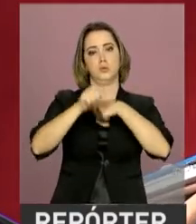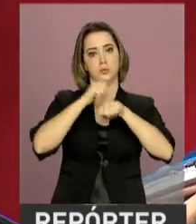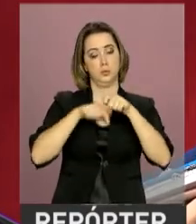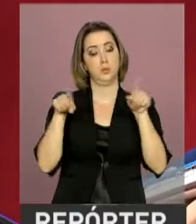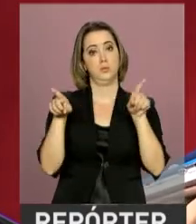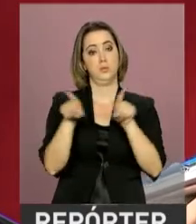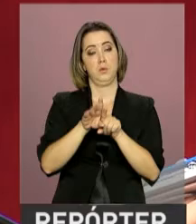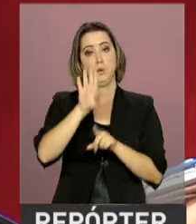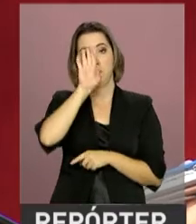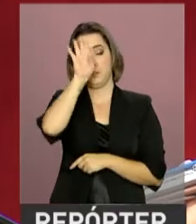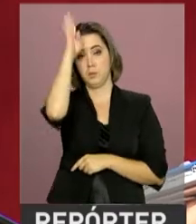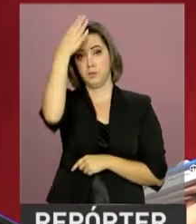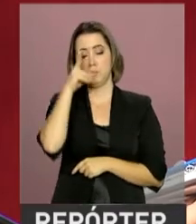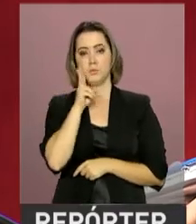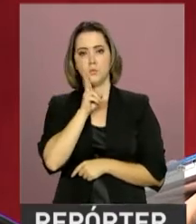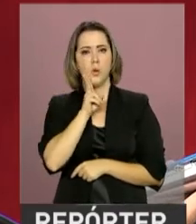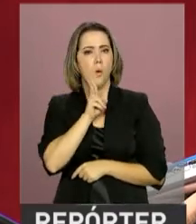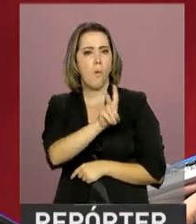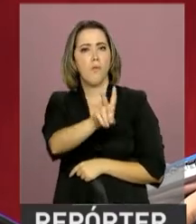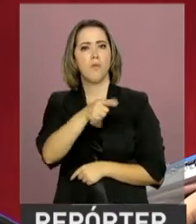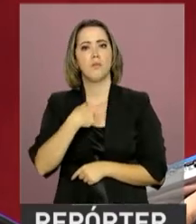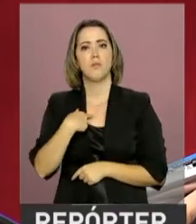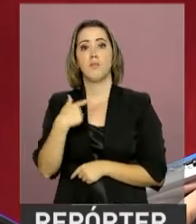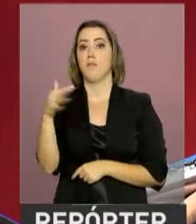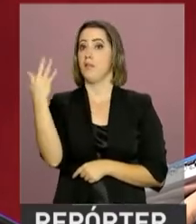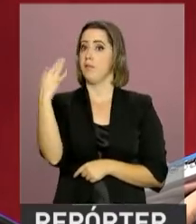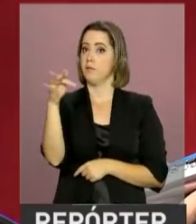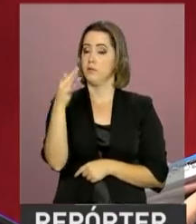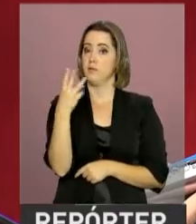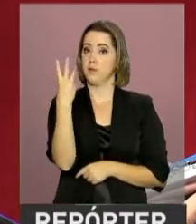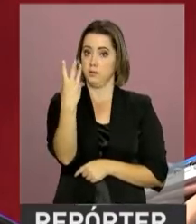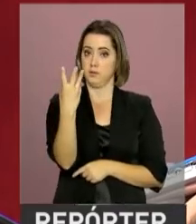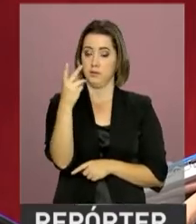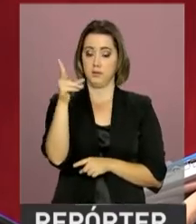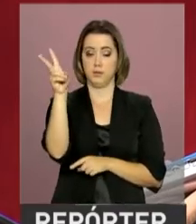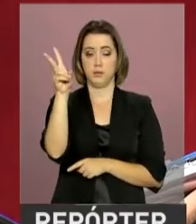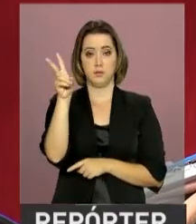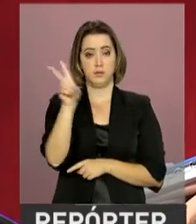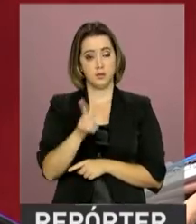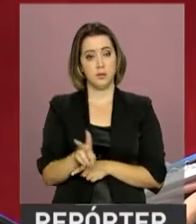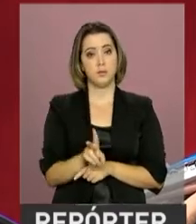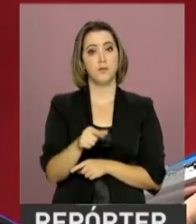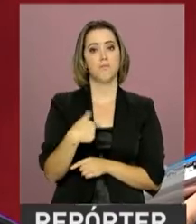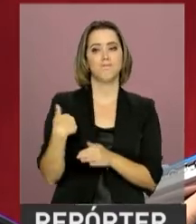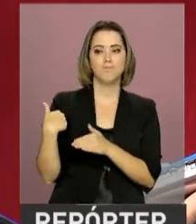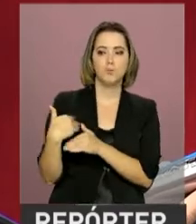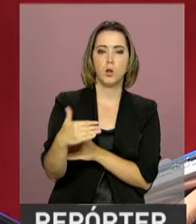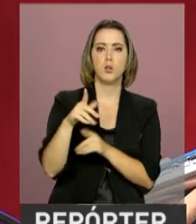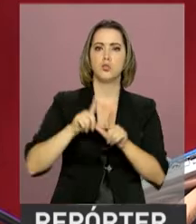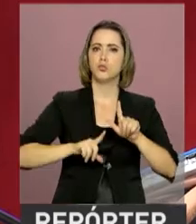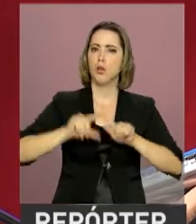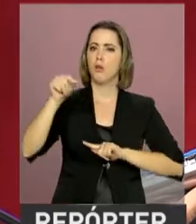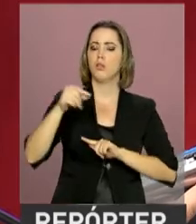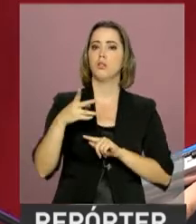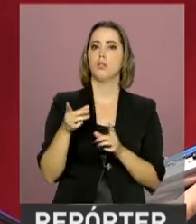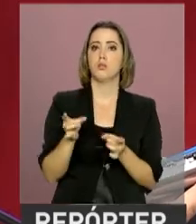principalmente quando se observa que fevereiro foi o terceiro mês consecutivo de aumento das importações e